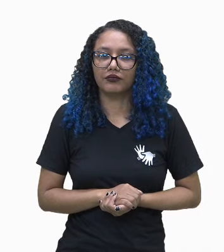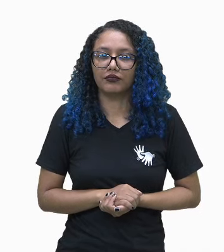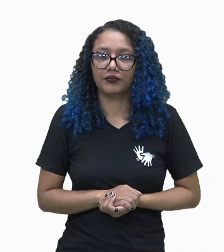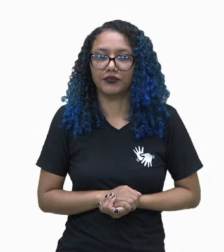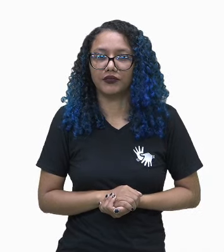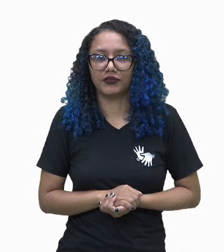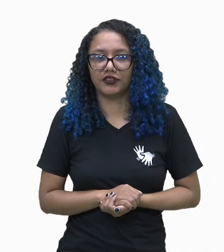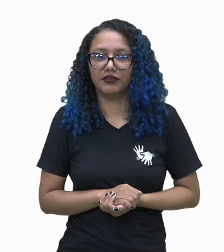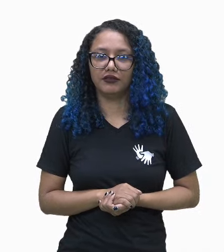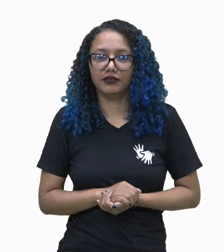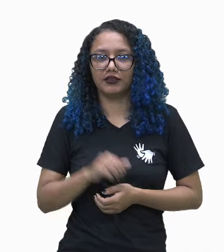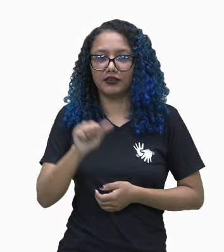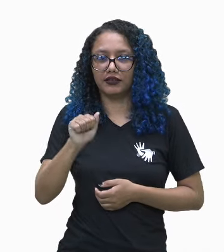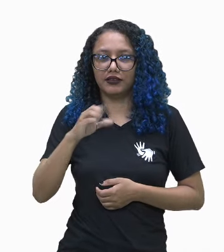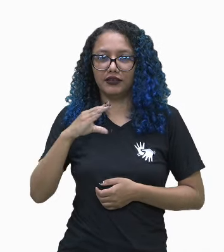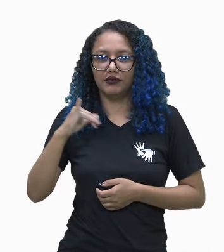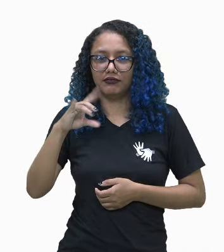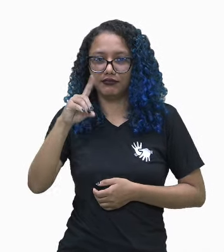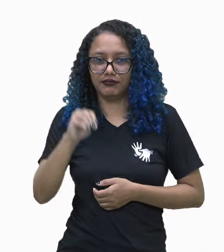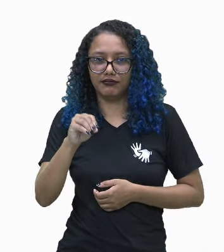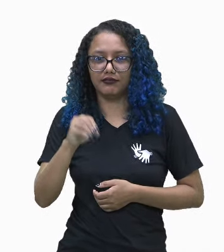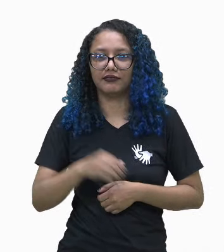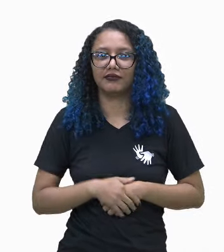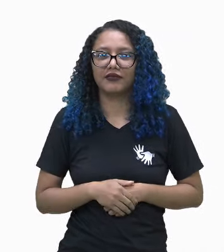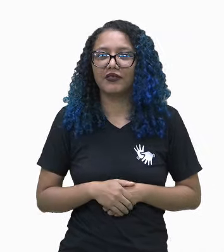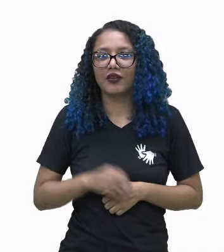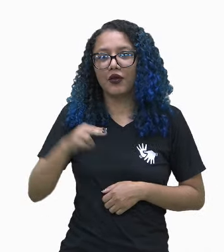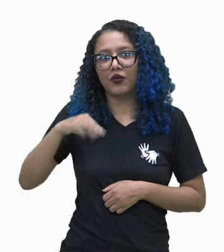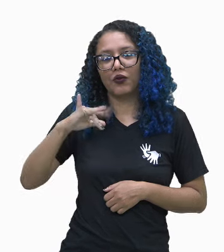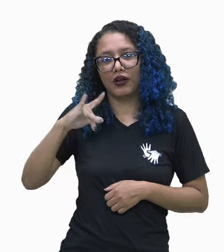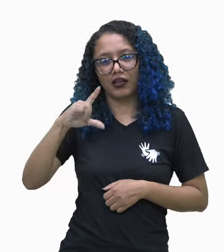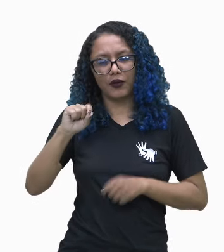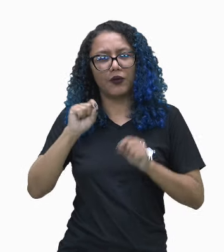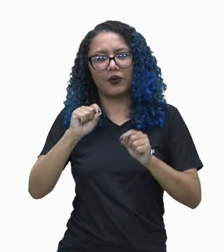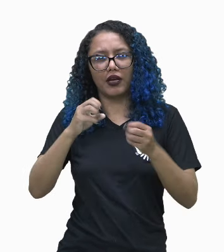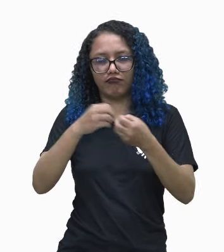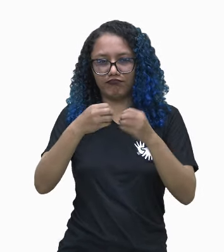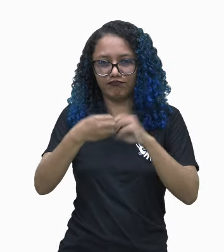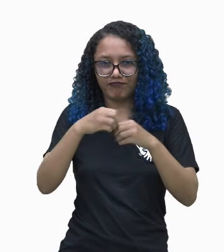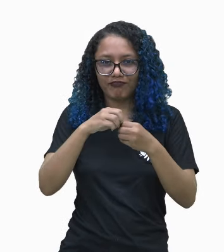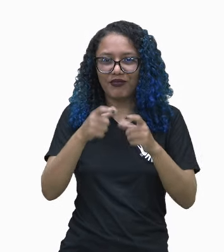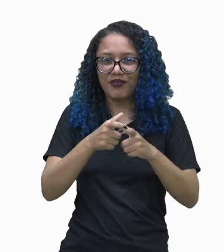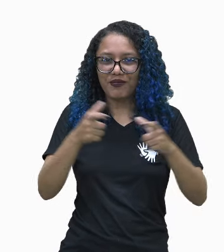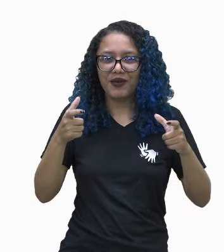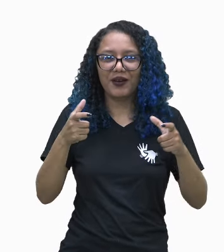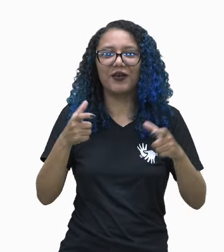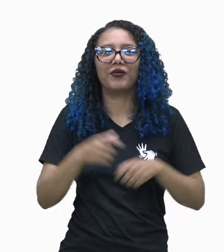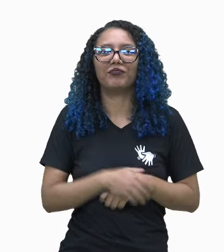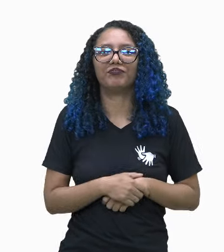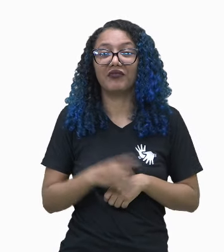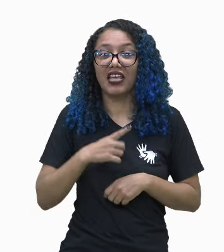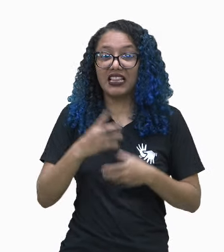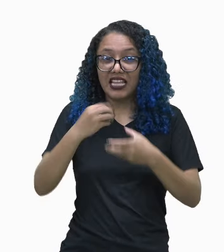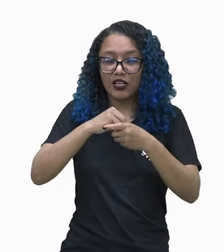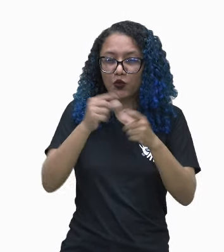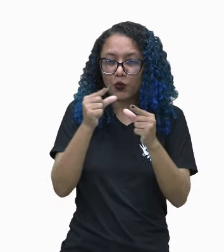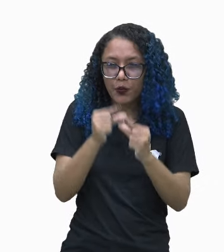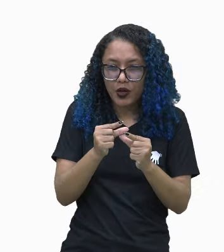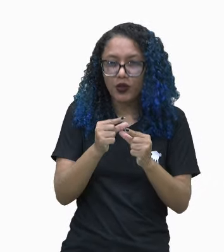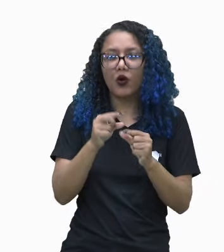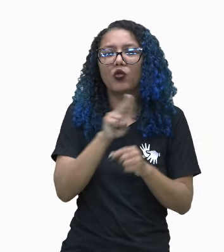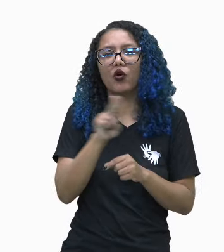nucleicos. Os ácidos nucleicos são macromoléculas formadas de moléculas menores